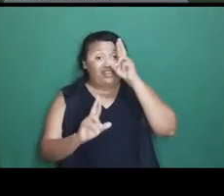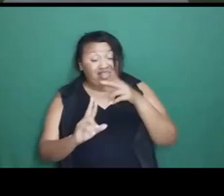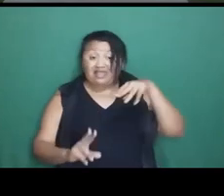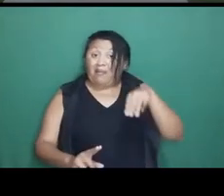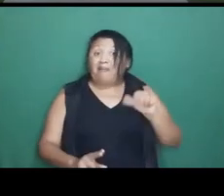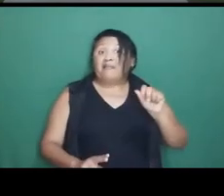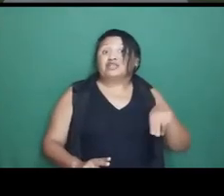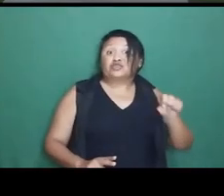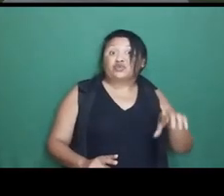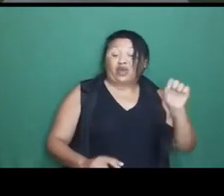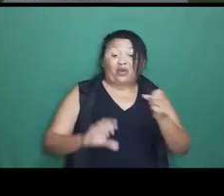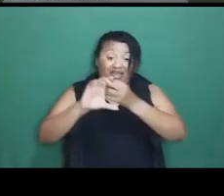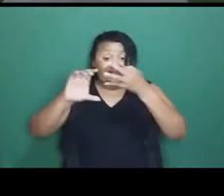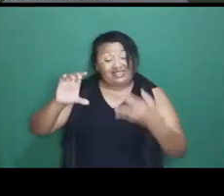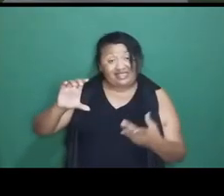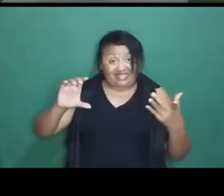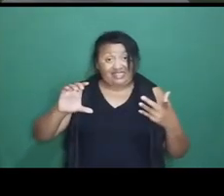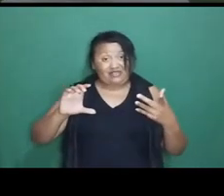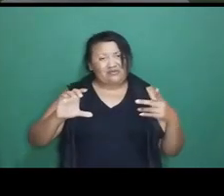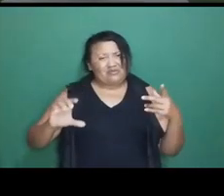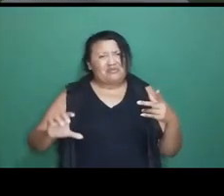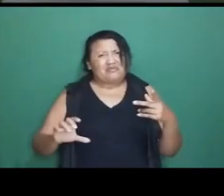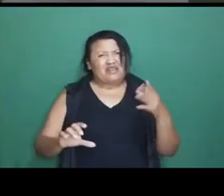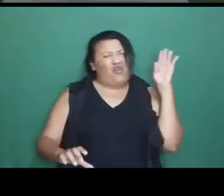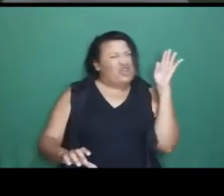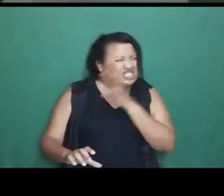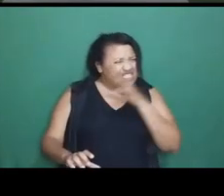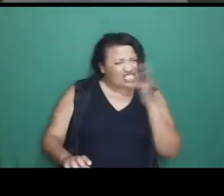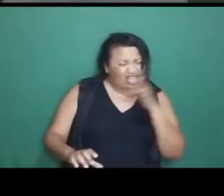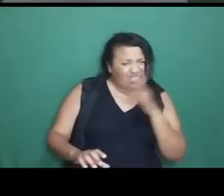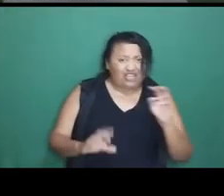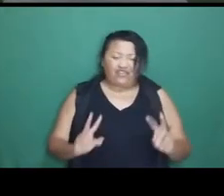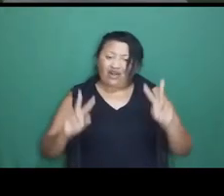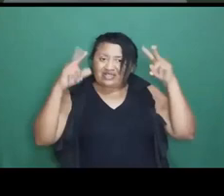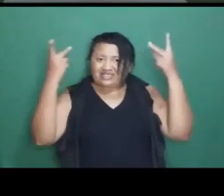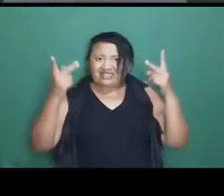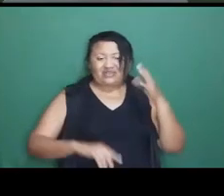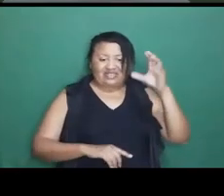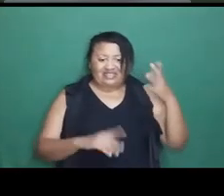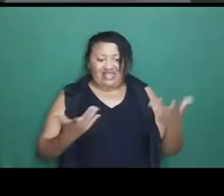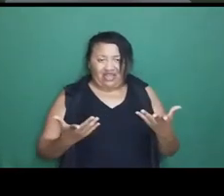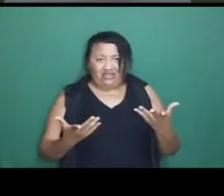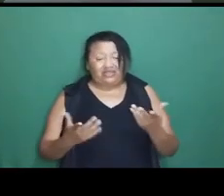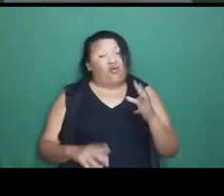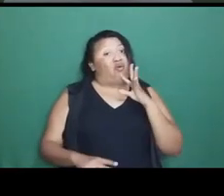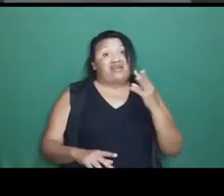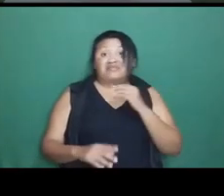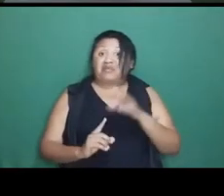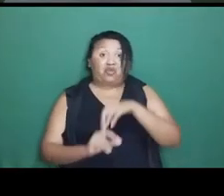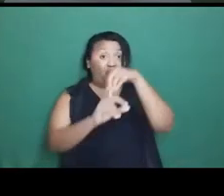caracterizava pela excessiva valorização da ciência considerada o único conhecimento possível